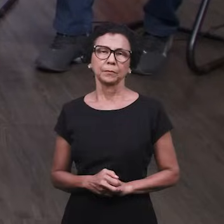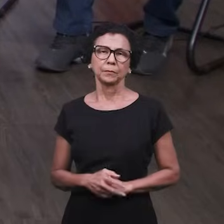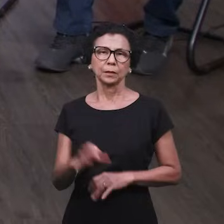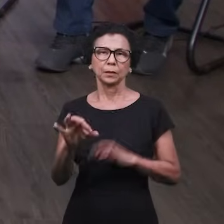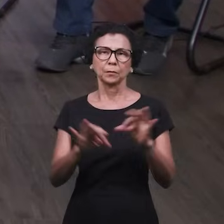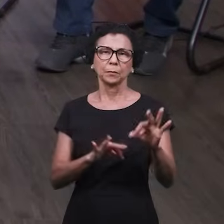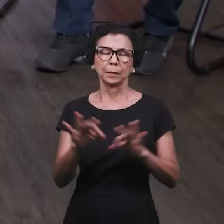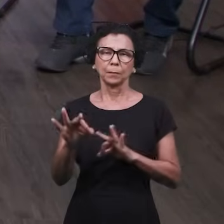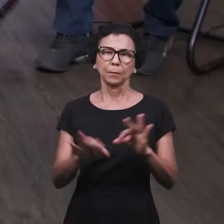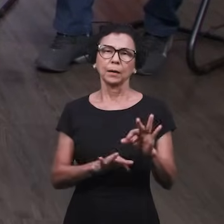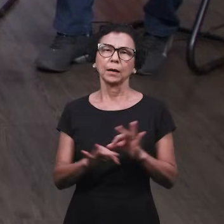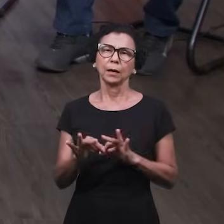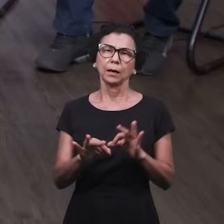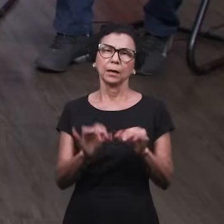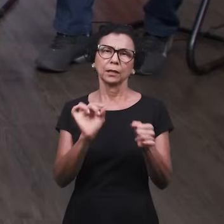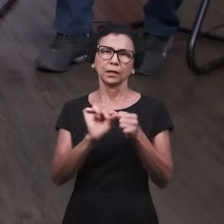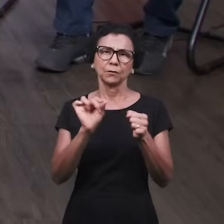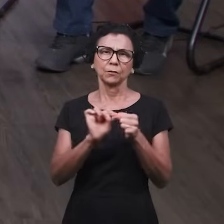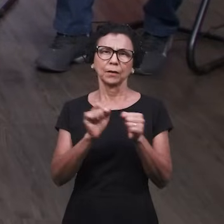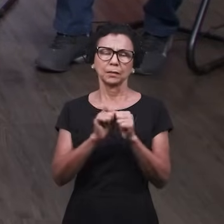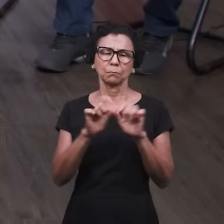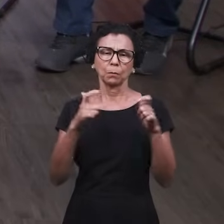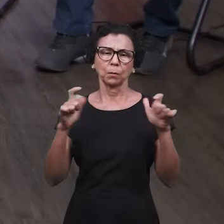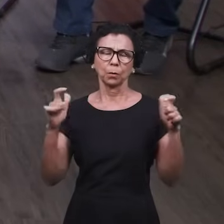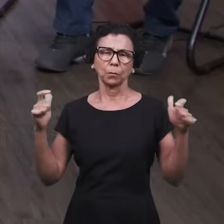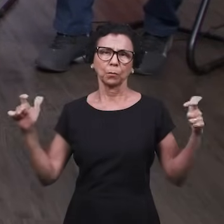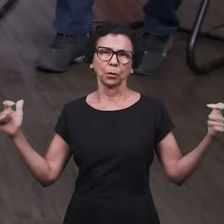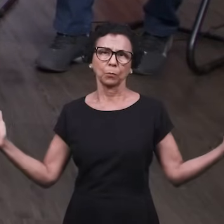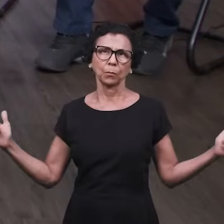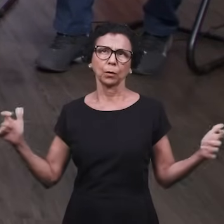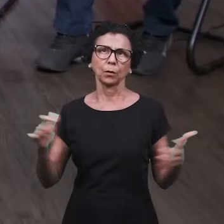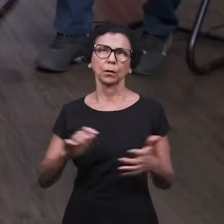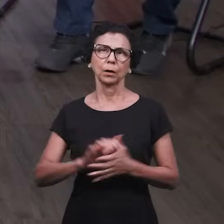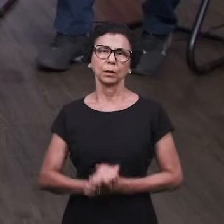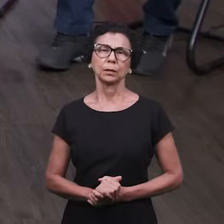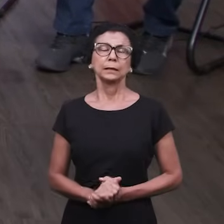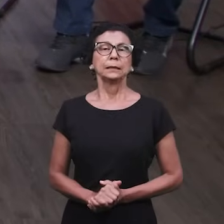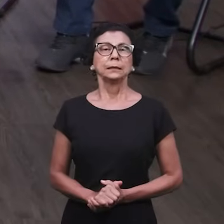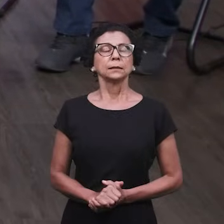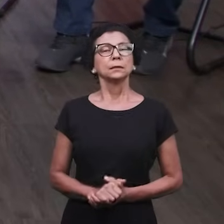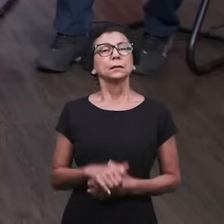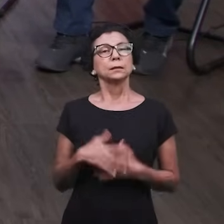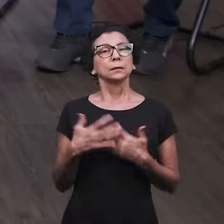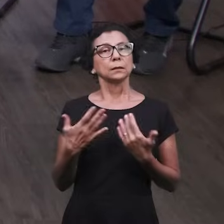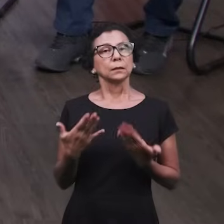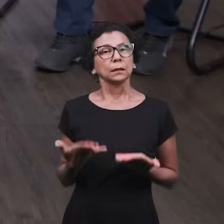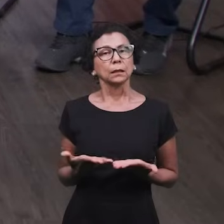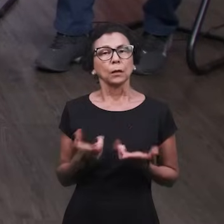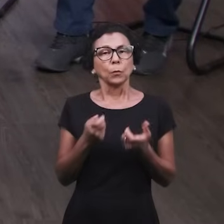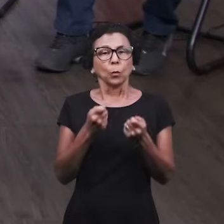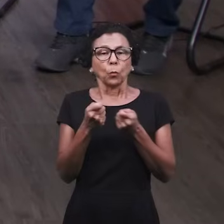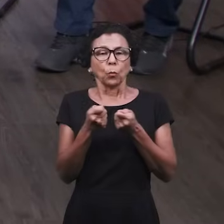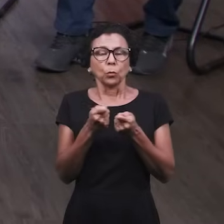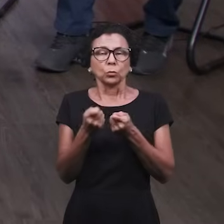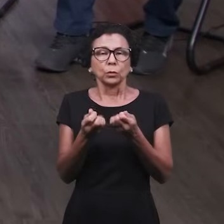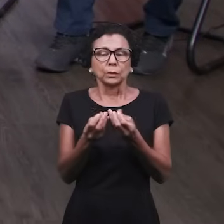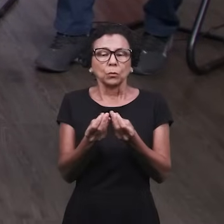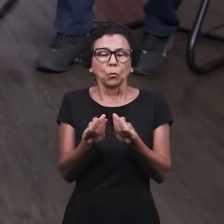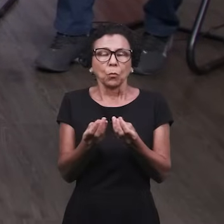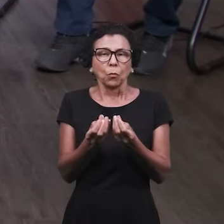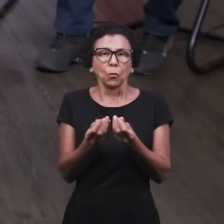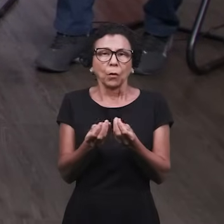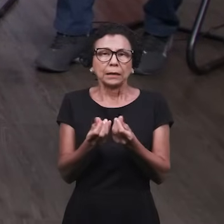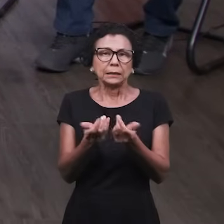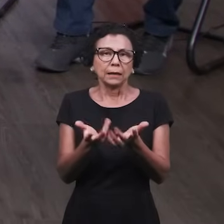As boas marcas, elas têm aquilo que a gente estava falando, né, que é um bom controle de qualidade. Padrão. Então, é um padrão. Então, eles cuidam